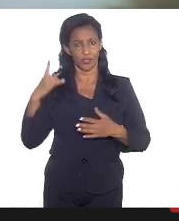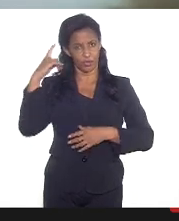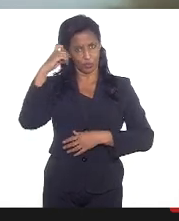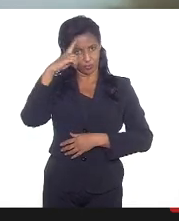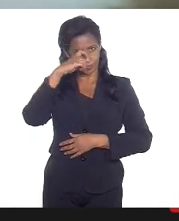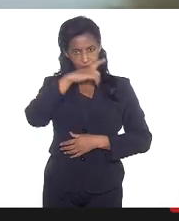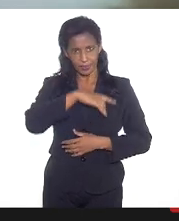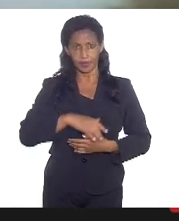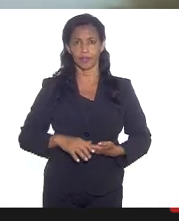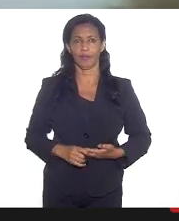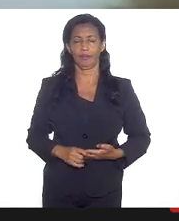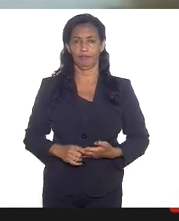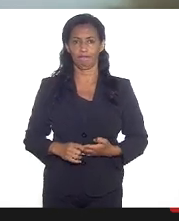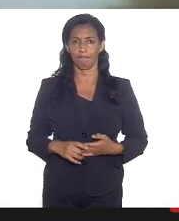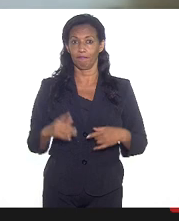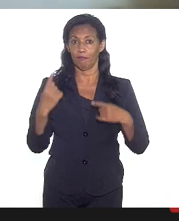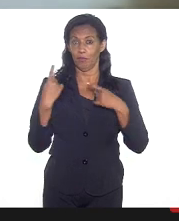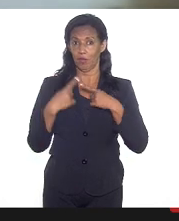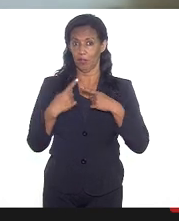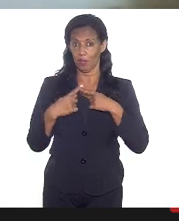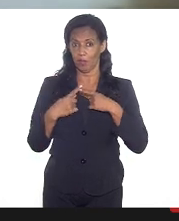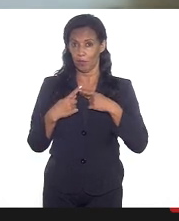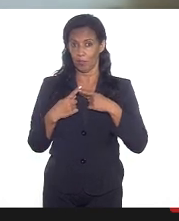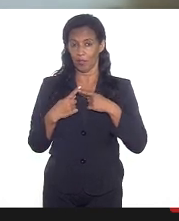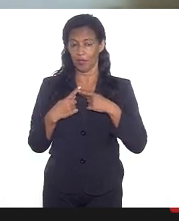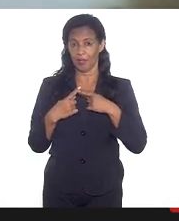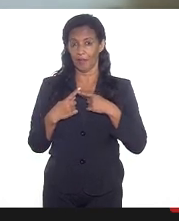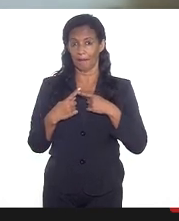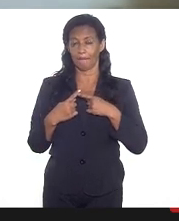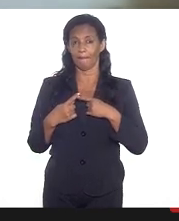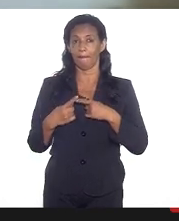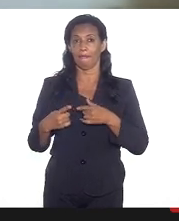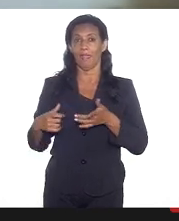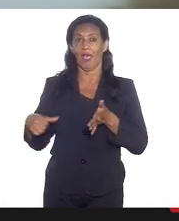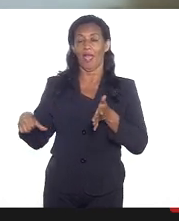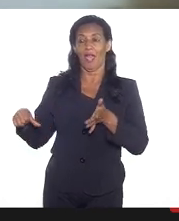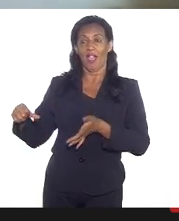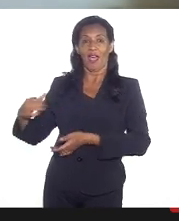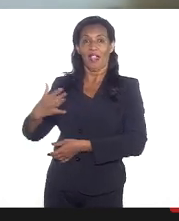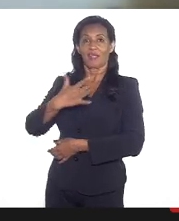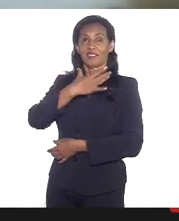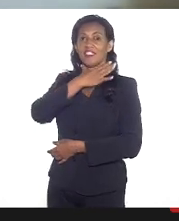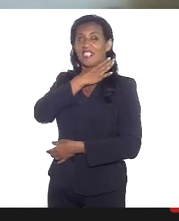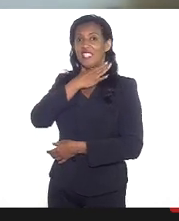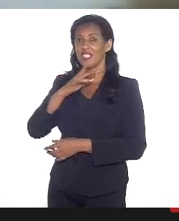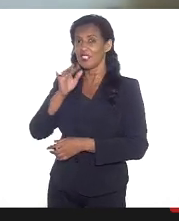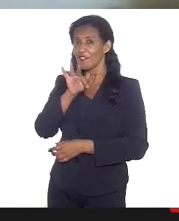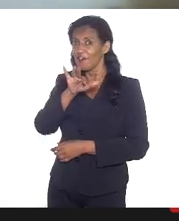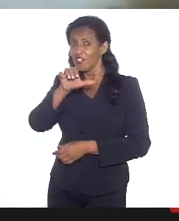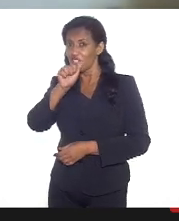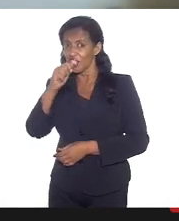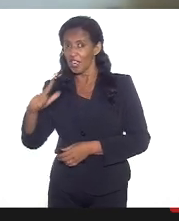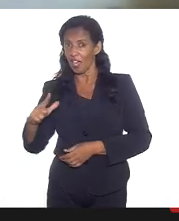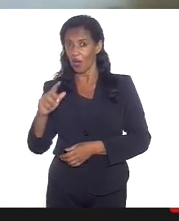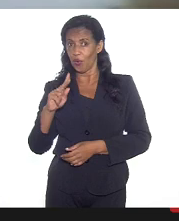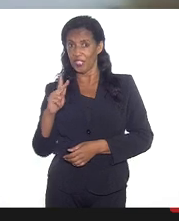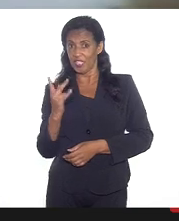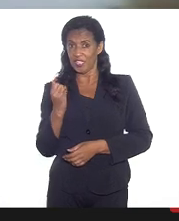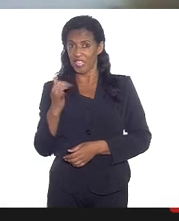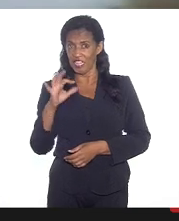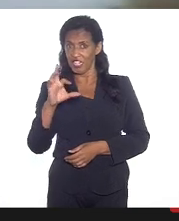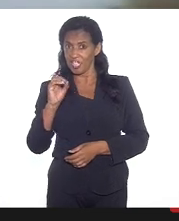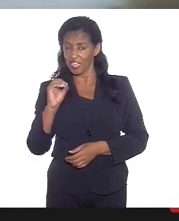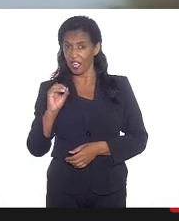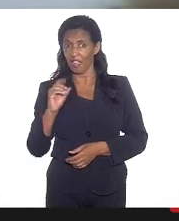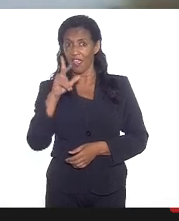difícil. Porque crise fiscal e crise hídrica é como fosse pandemia, né, deputada Marta Rocha?